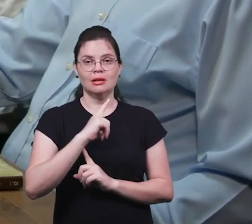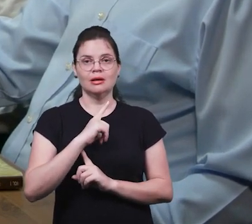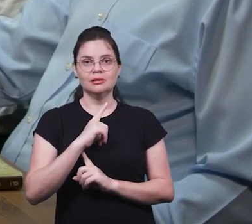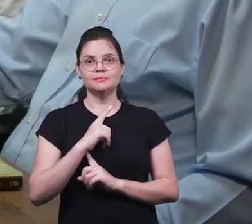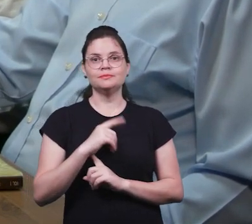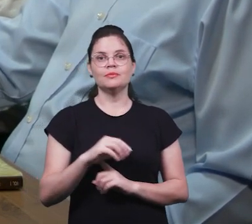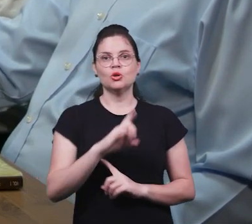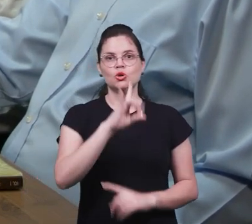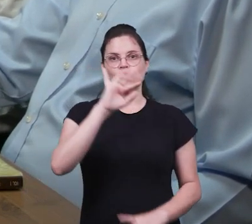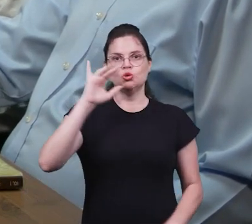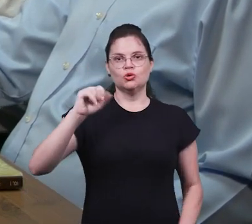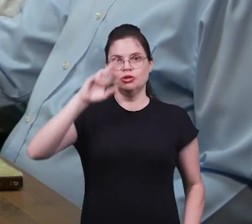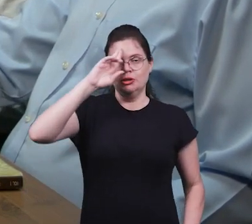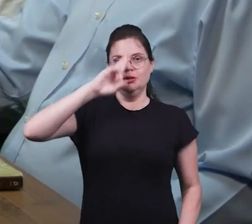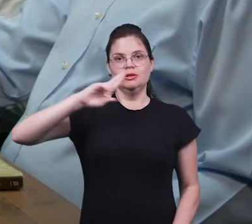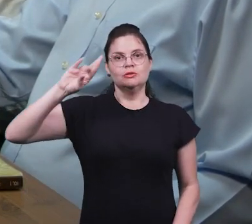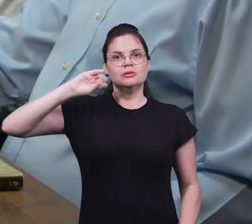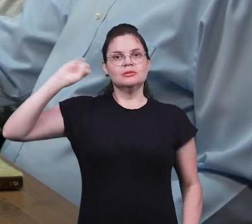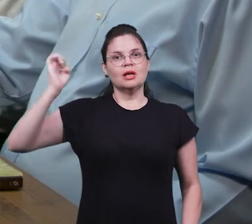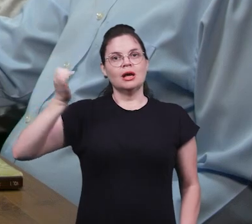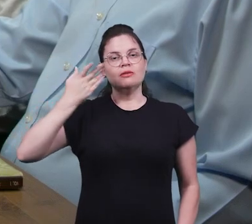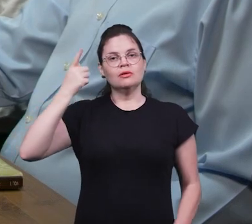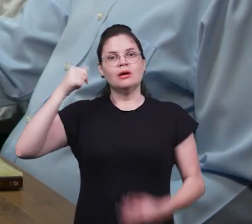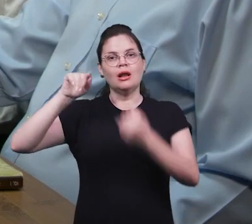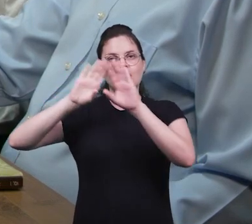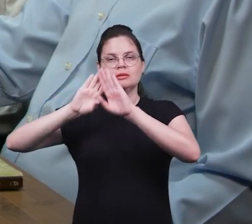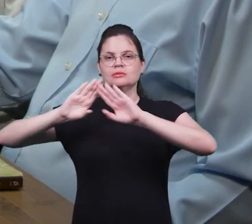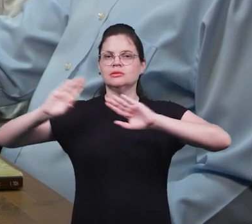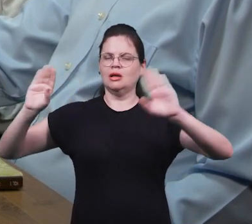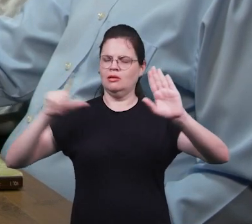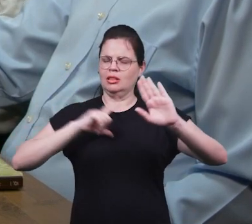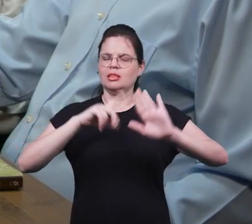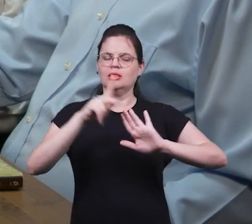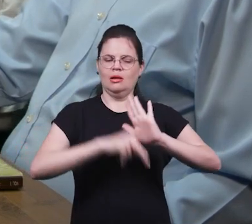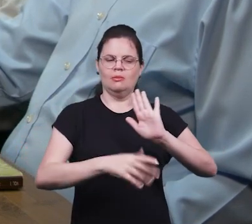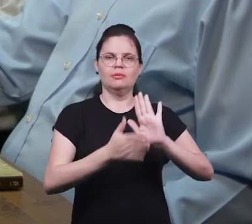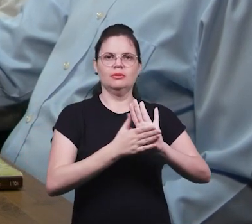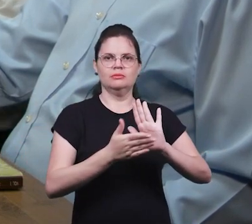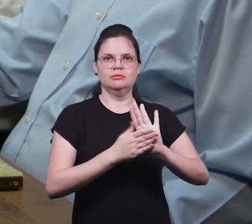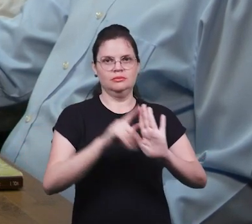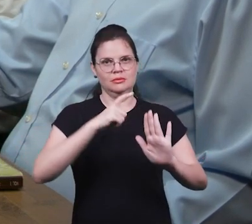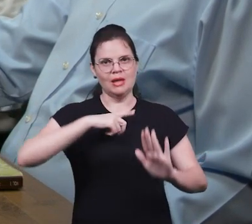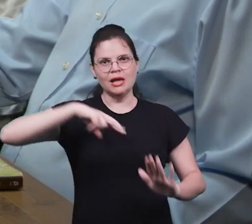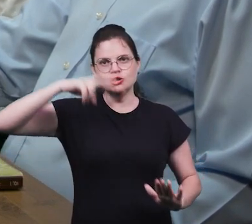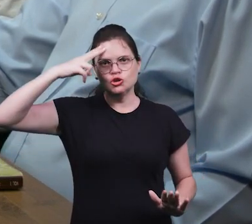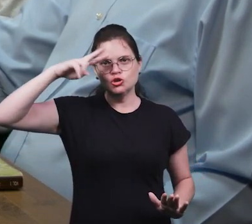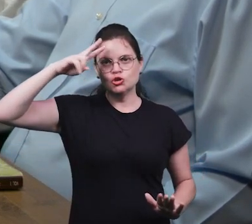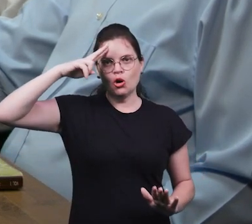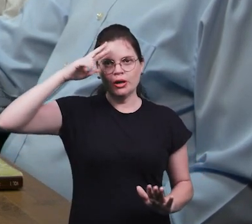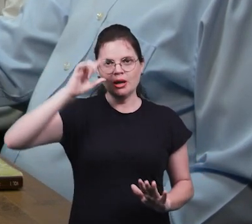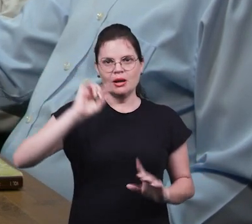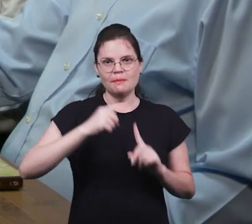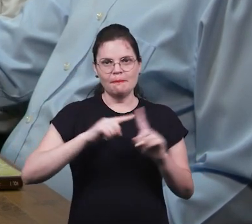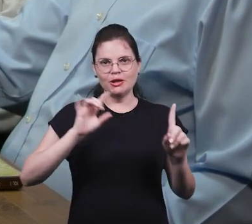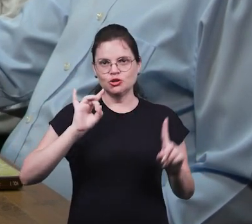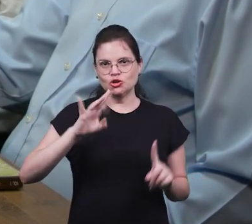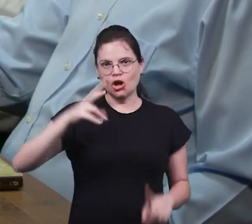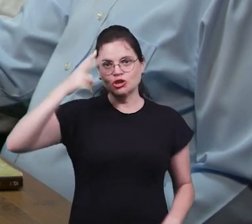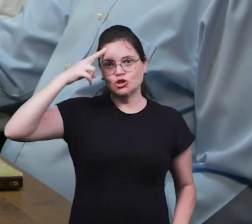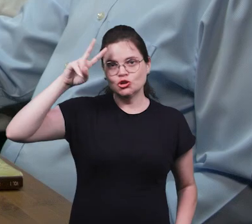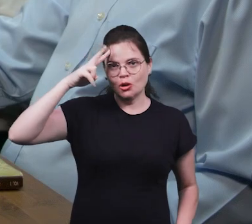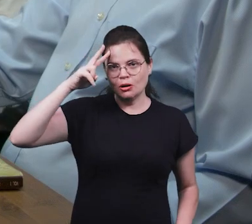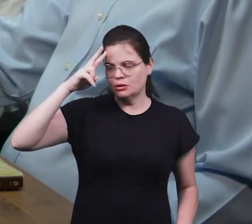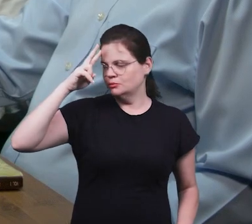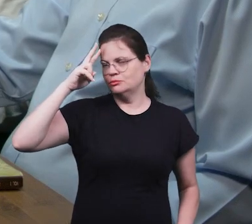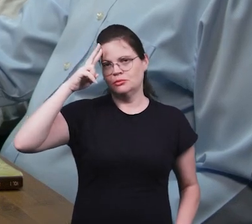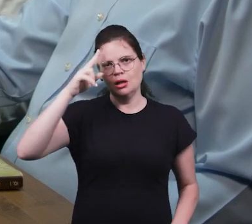esta palavra, ela veio da eternidade com um propósito. Ela não veio com um propósito, ela tem história? Tem, mas ela não veio com um propósito de contar história. Ela tem ciência? Tem, mas